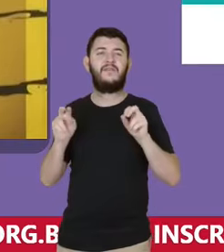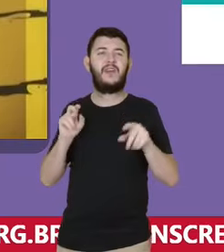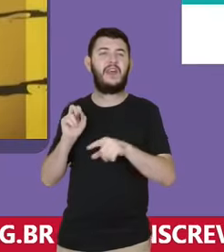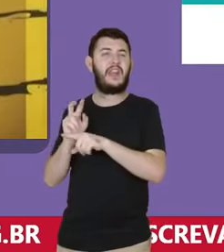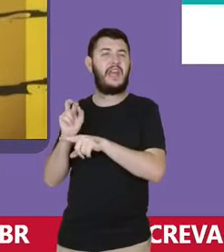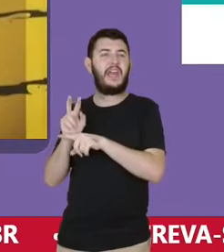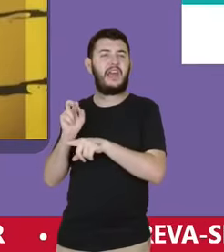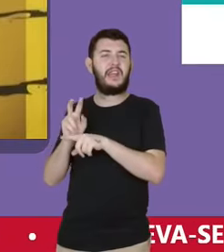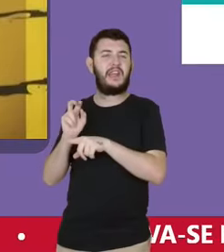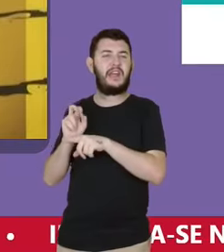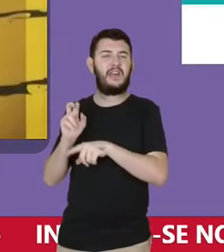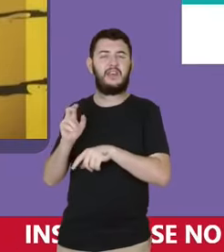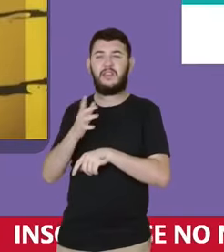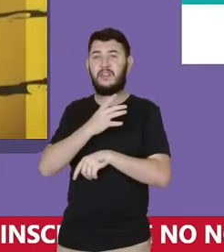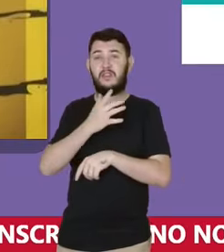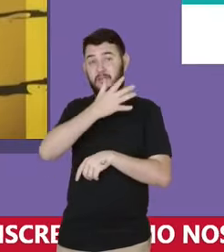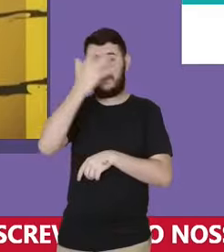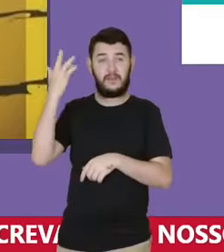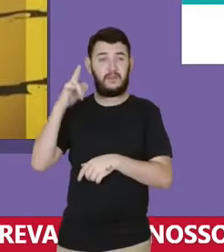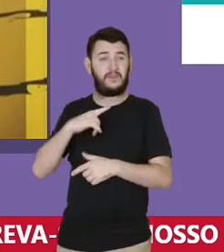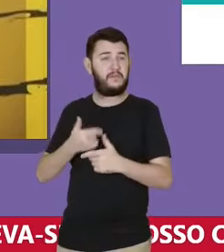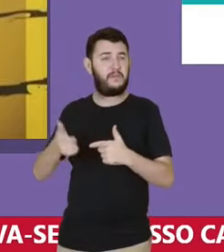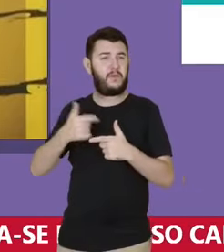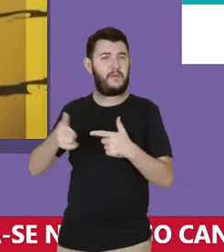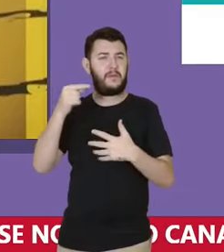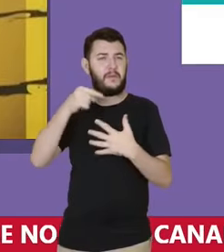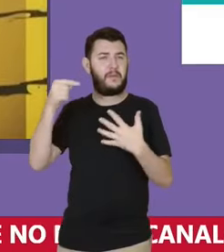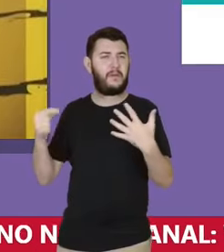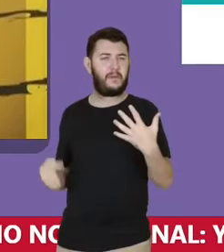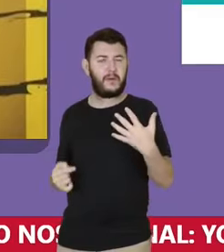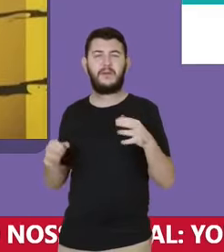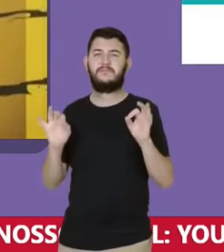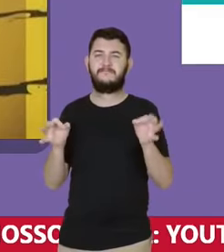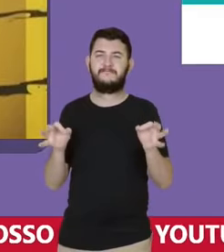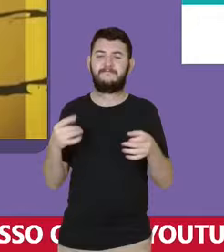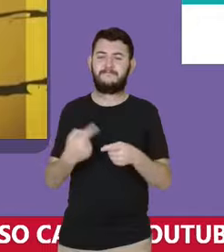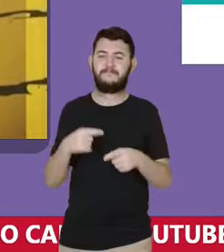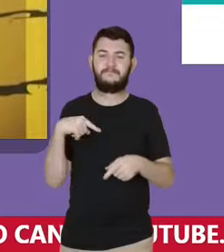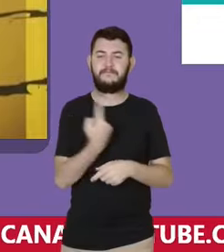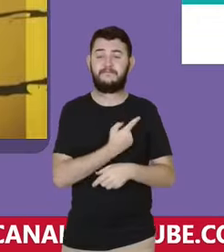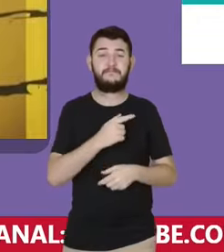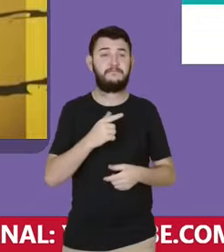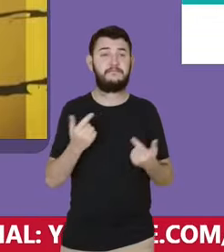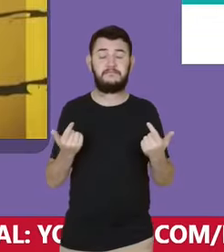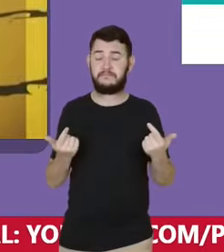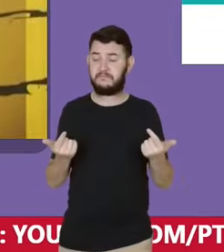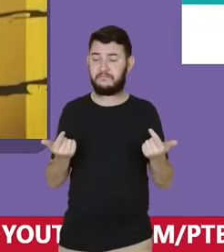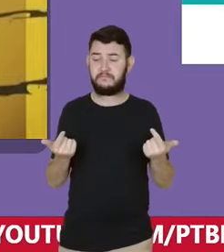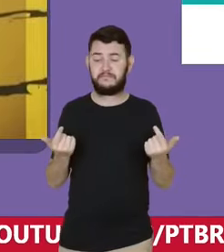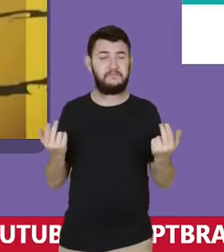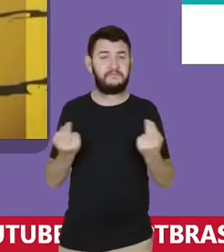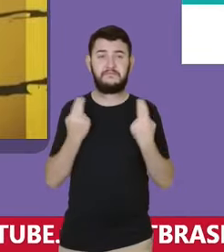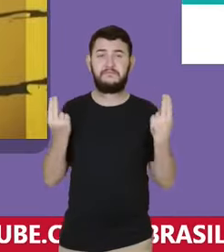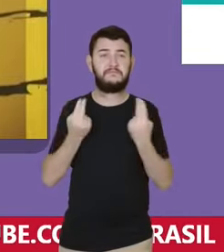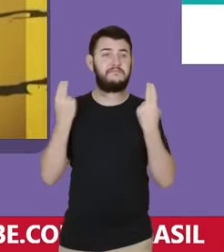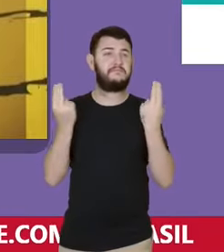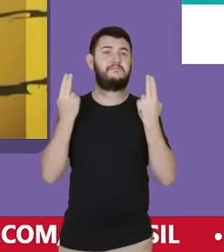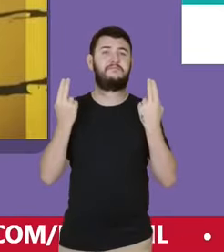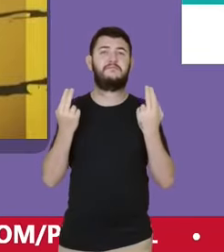temos muitos problemas com isso, porque nós não temos, né, como fazer